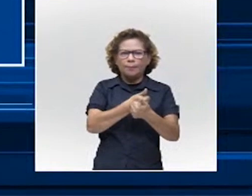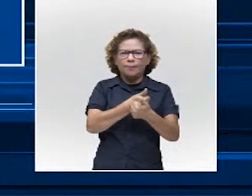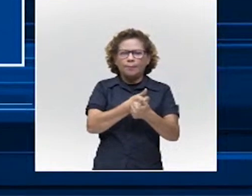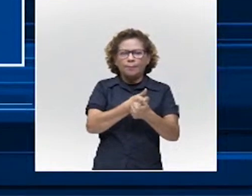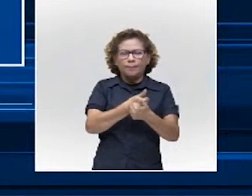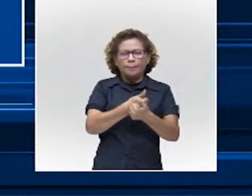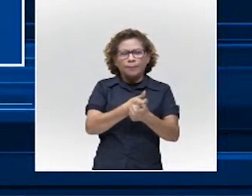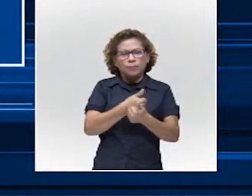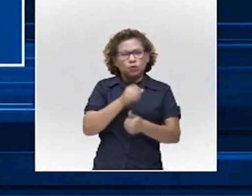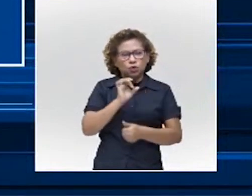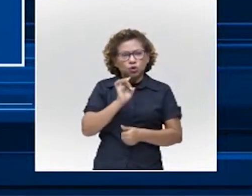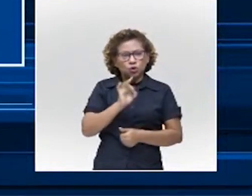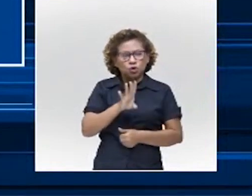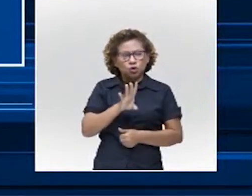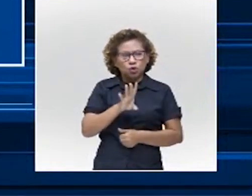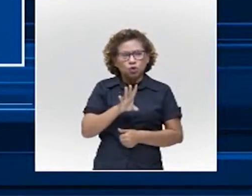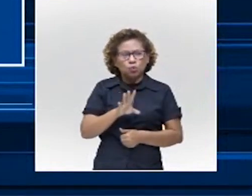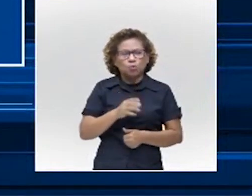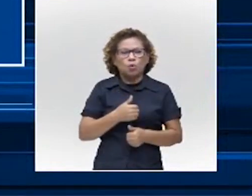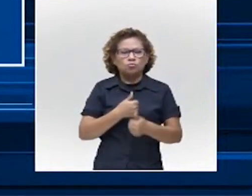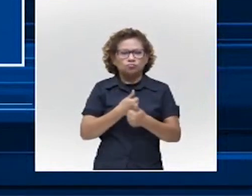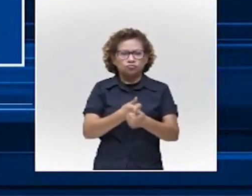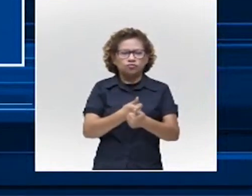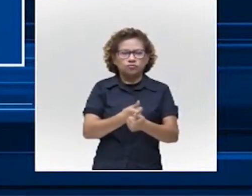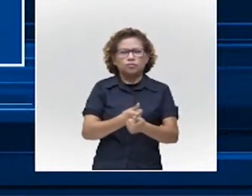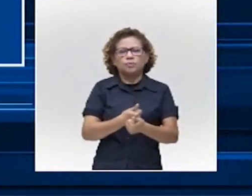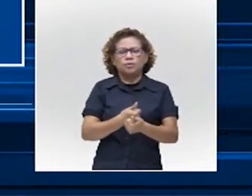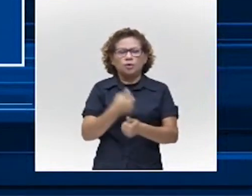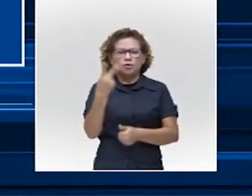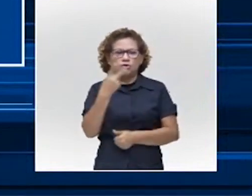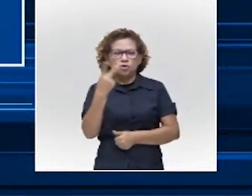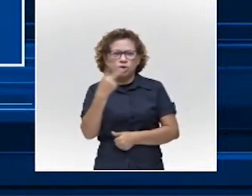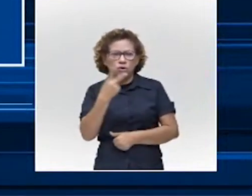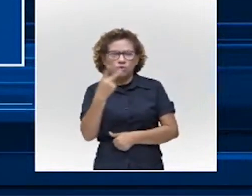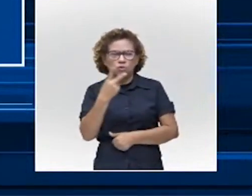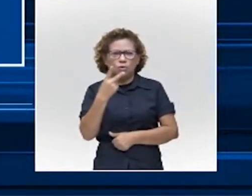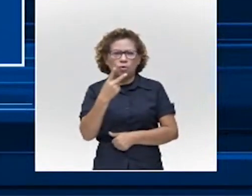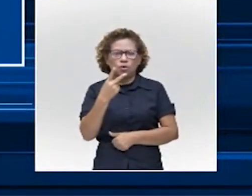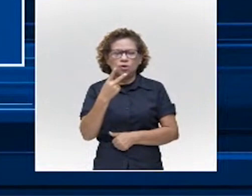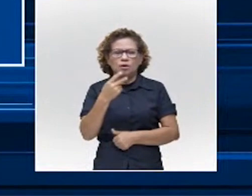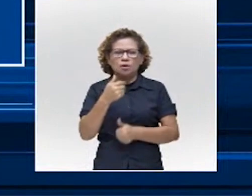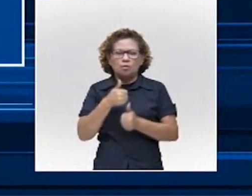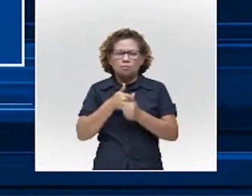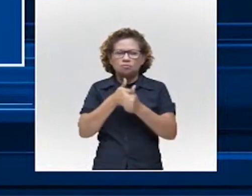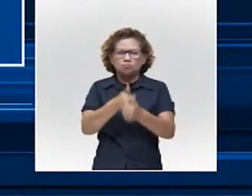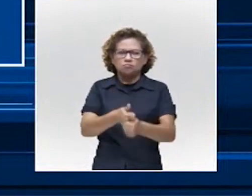ou esses dois vértices, eles vêm logo um em seguida do outro, tá bom?